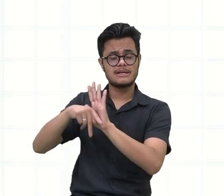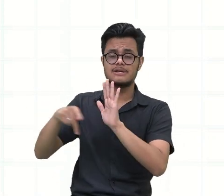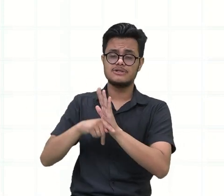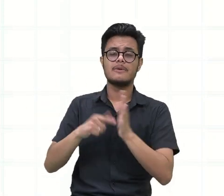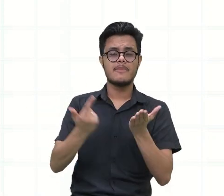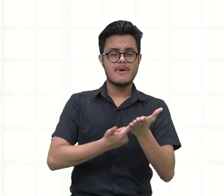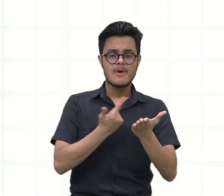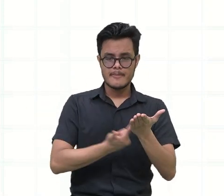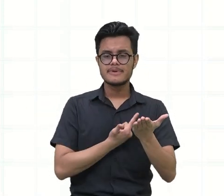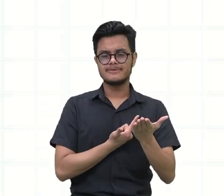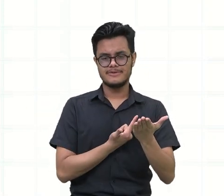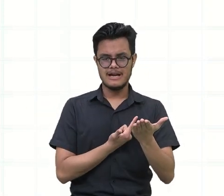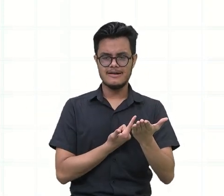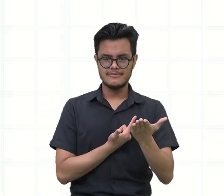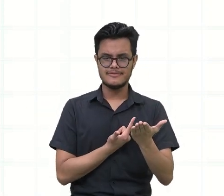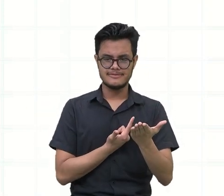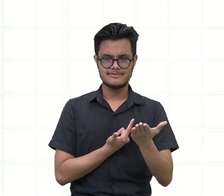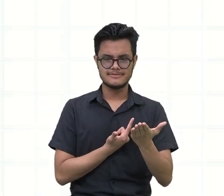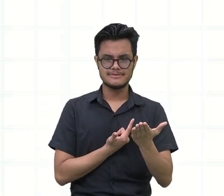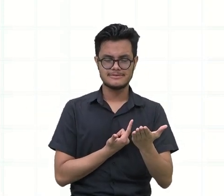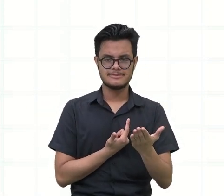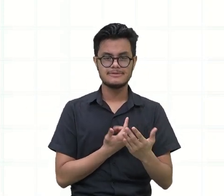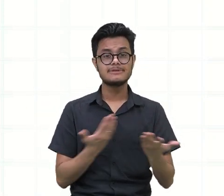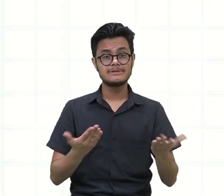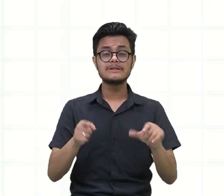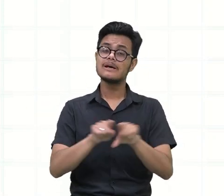né? E, ao mesmo tempo,